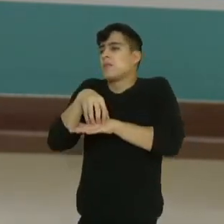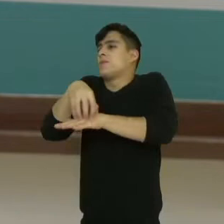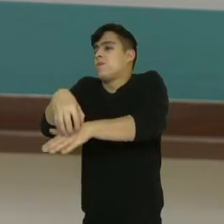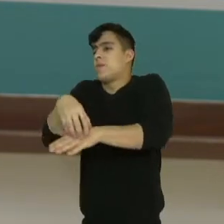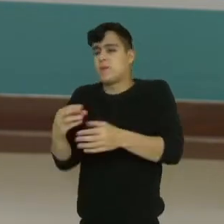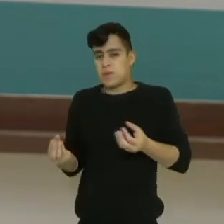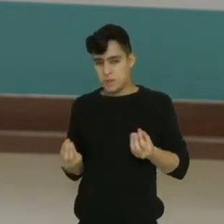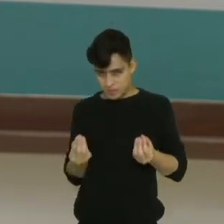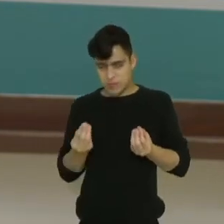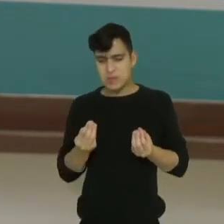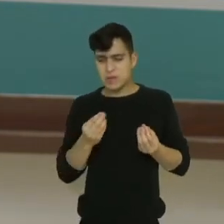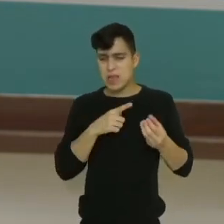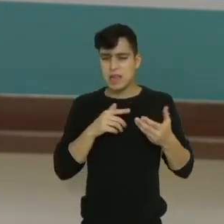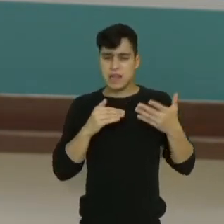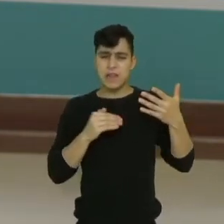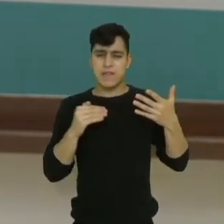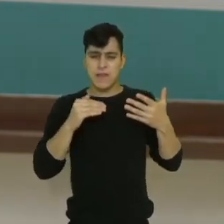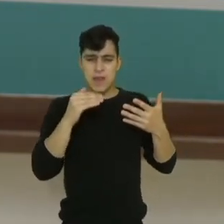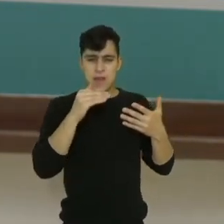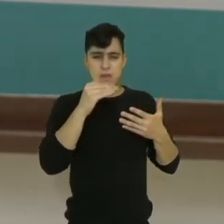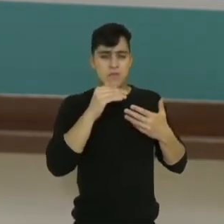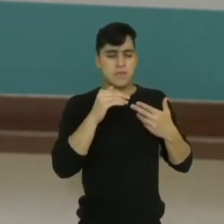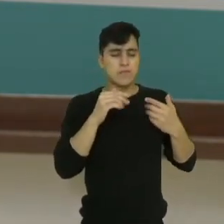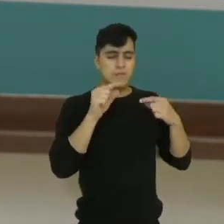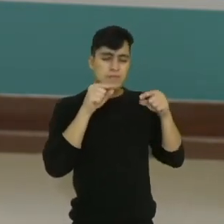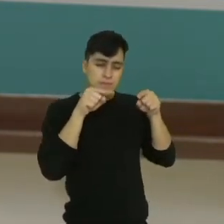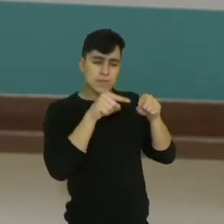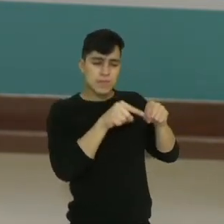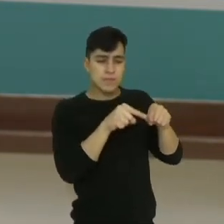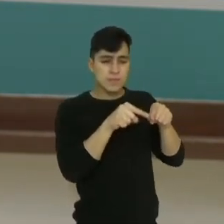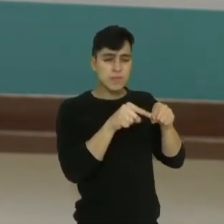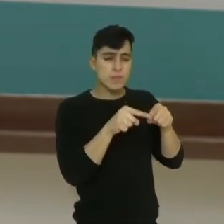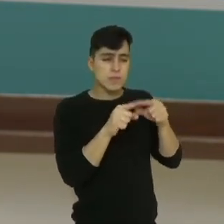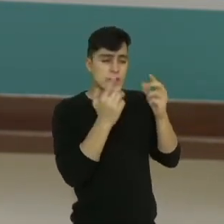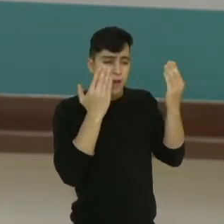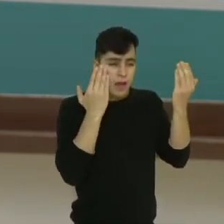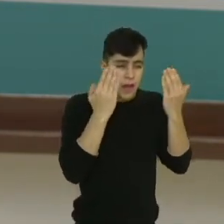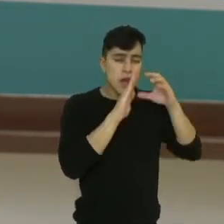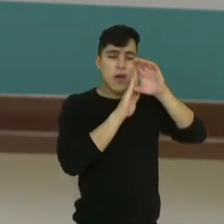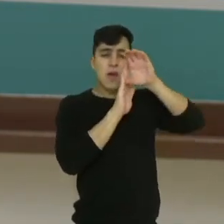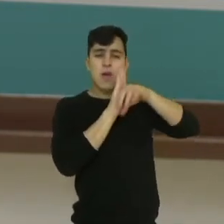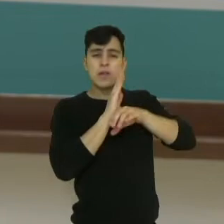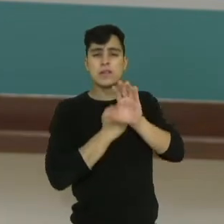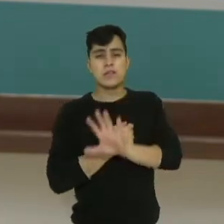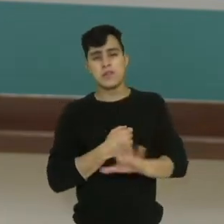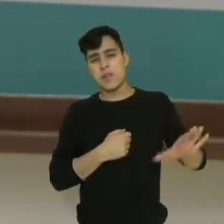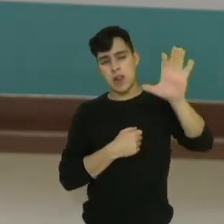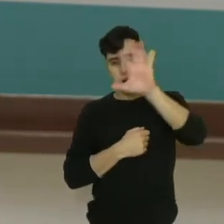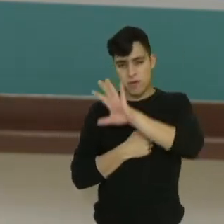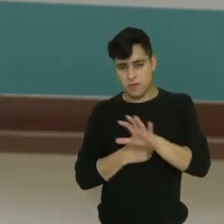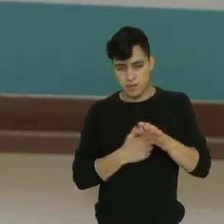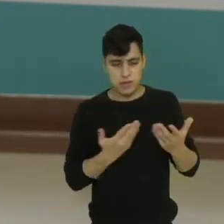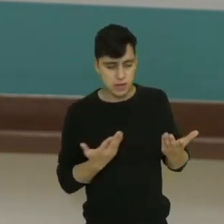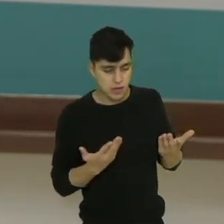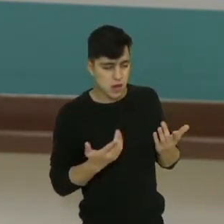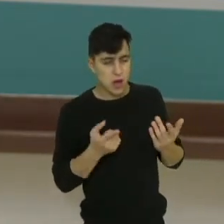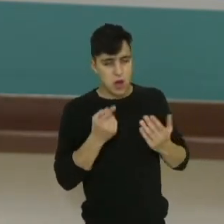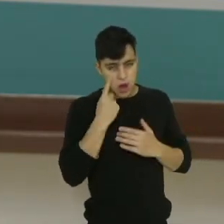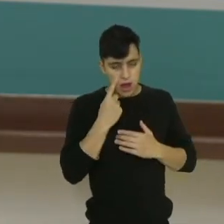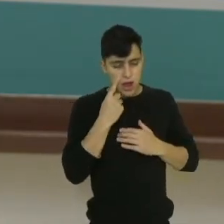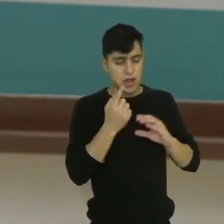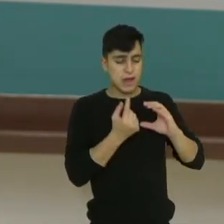E temos então que construir a partir disso um conceito bem geral, no qual capitalismo é